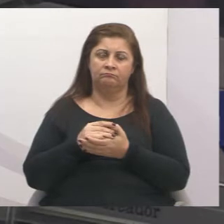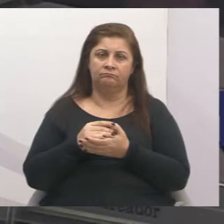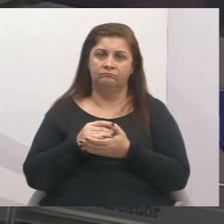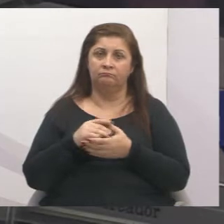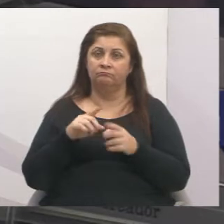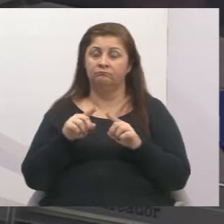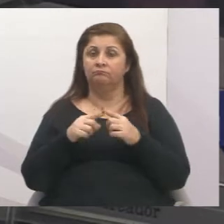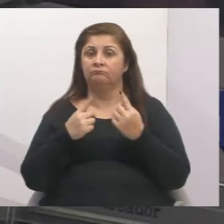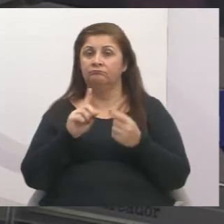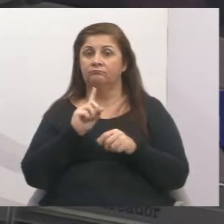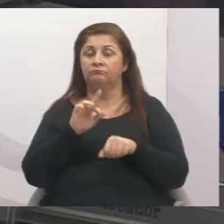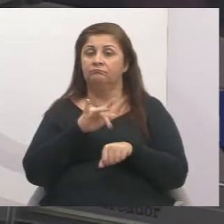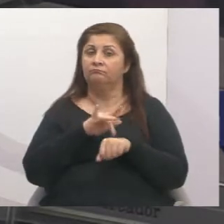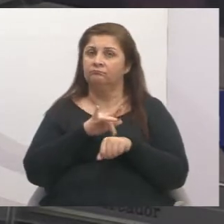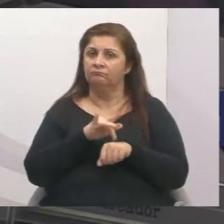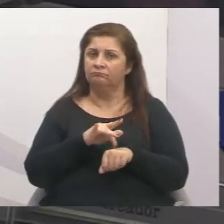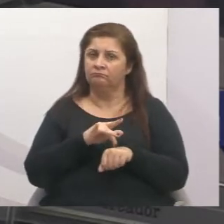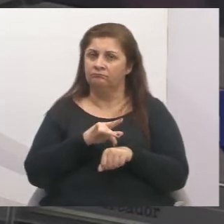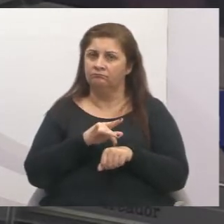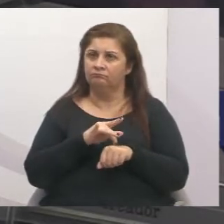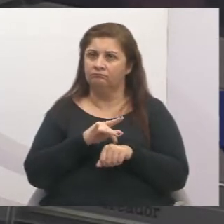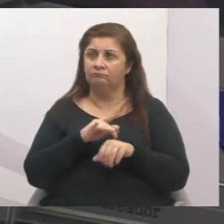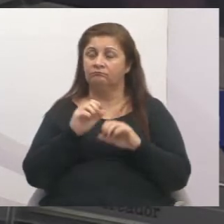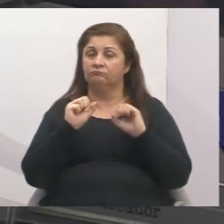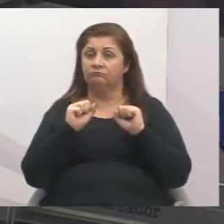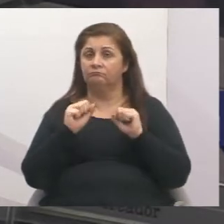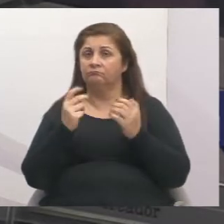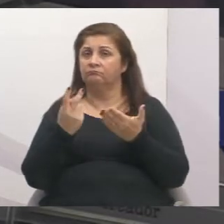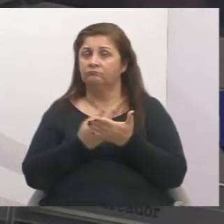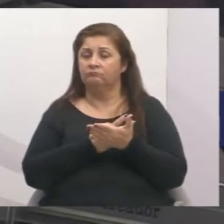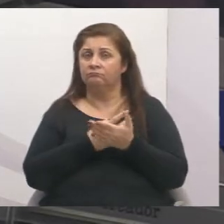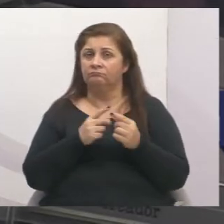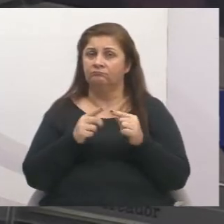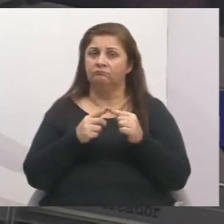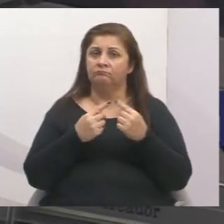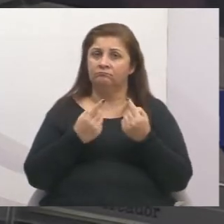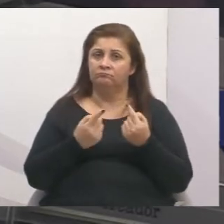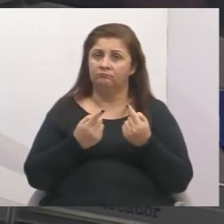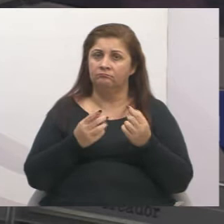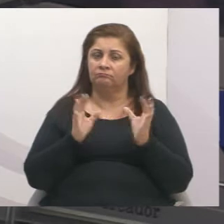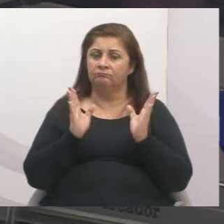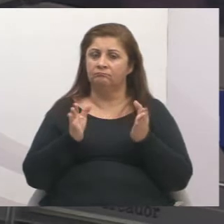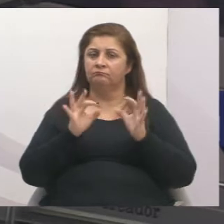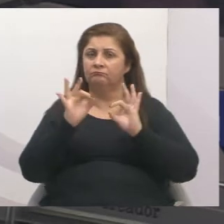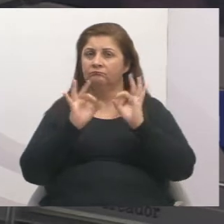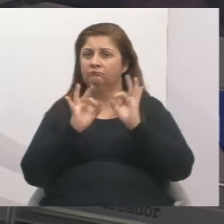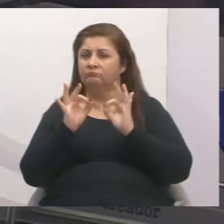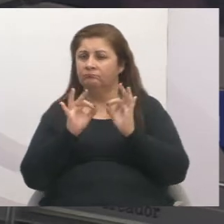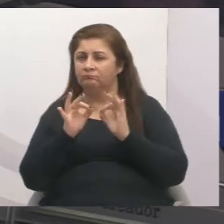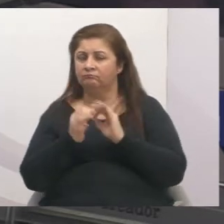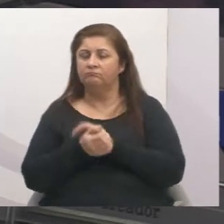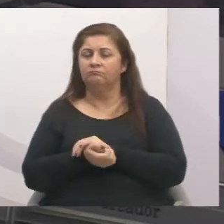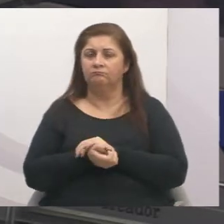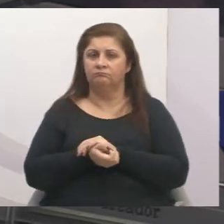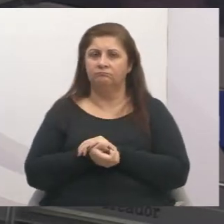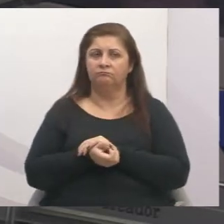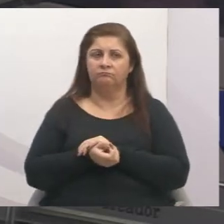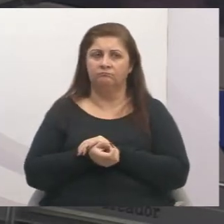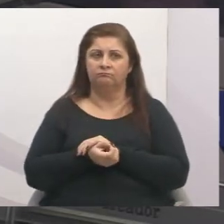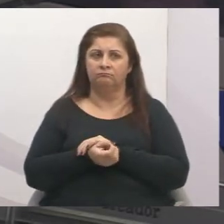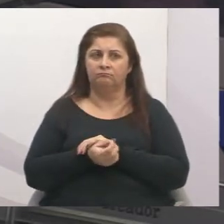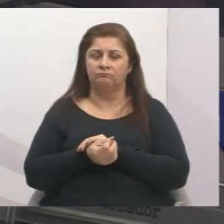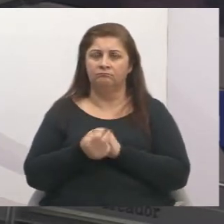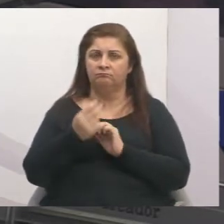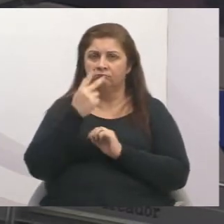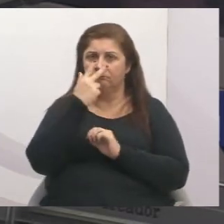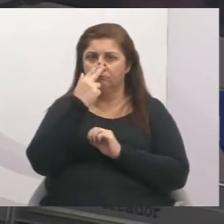aquele absurdo. Posso estar enganado, mas fiz várias projeções, várias simulações, e acho que a